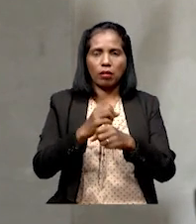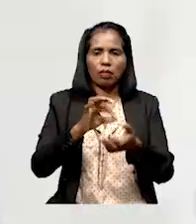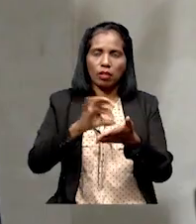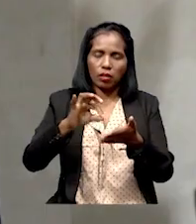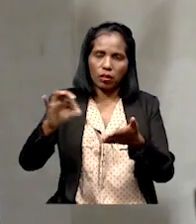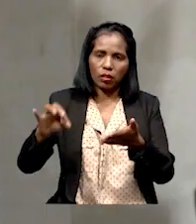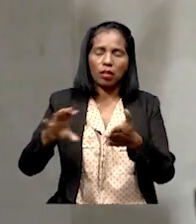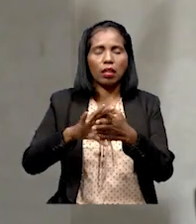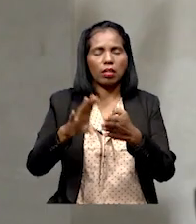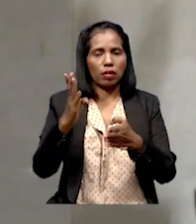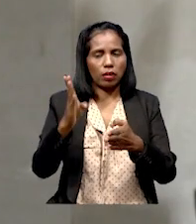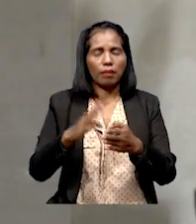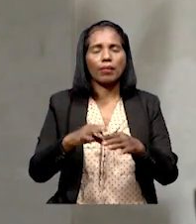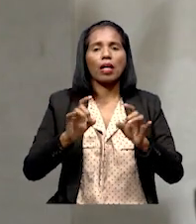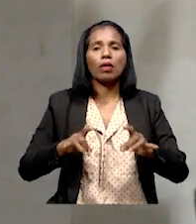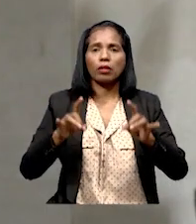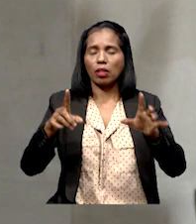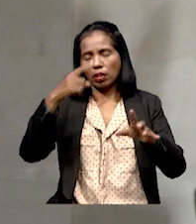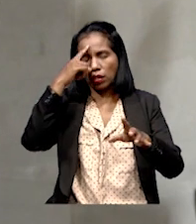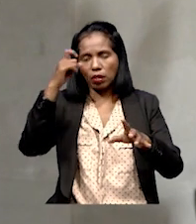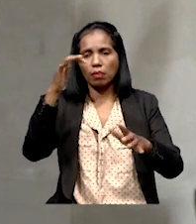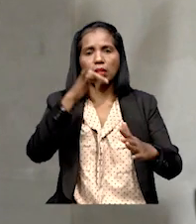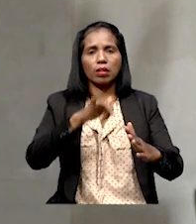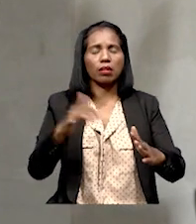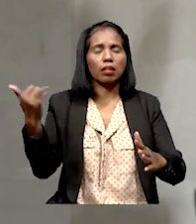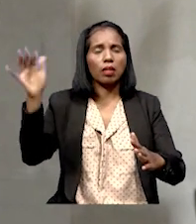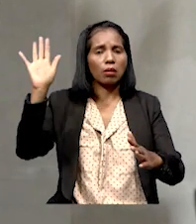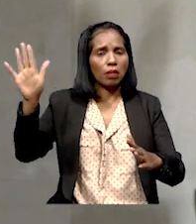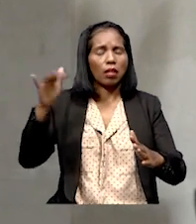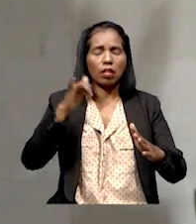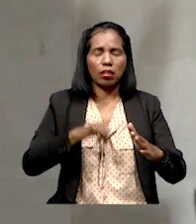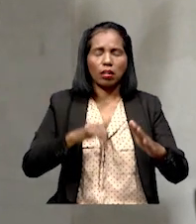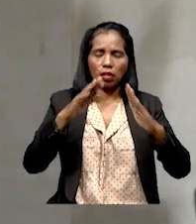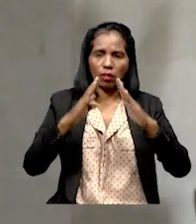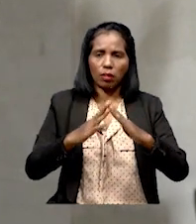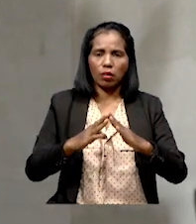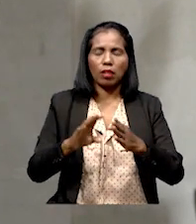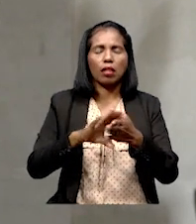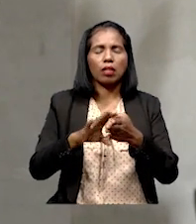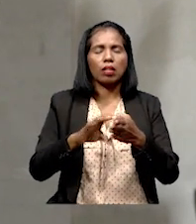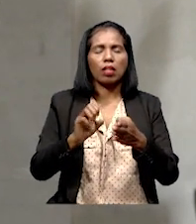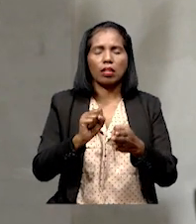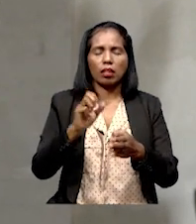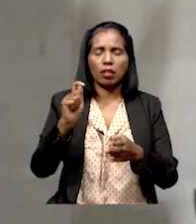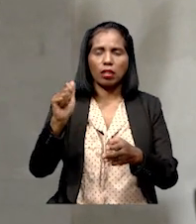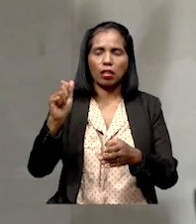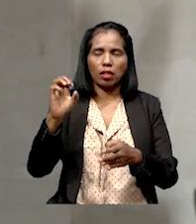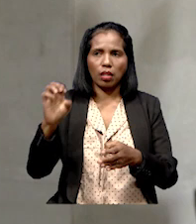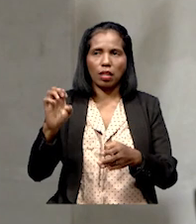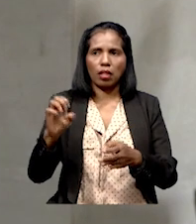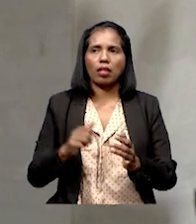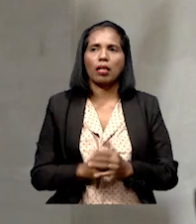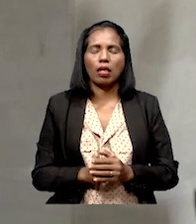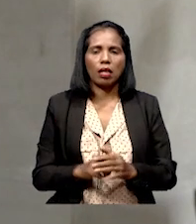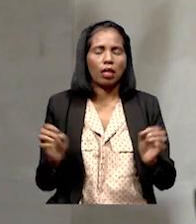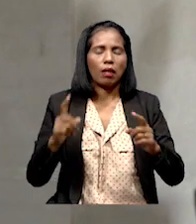em Austrália nem tamba situação sira lockdown hela date então ite ni stai o sene la consegue ba. Mas bem eles são ba halo na